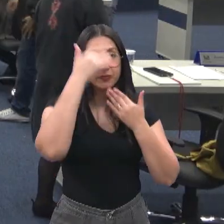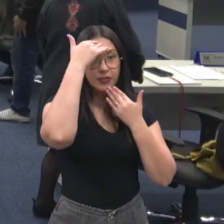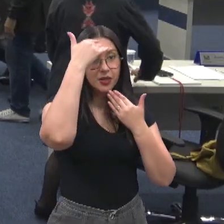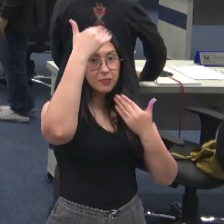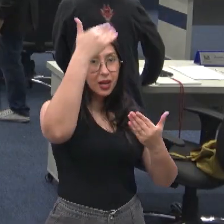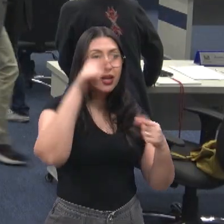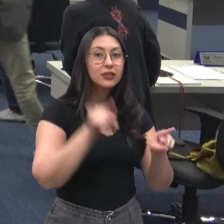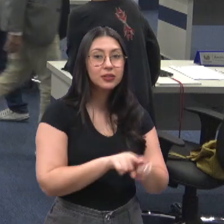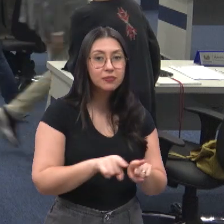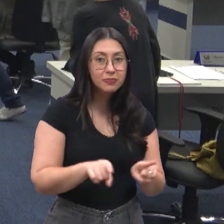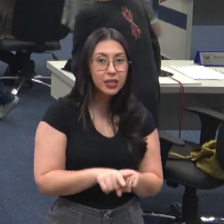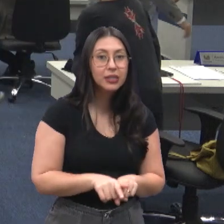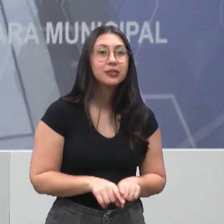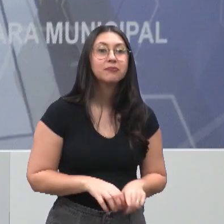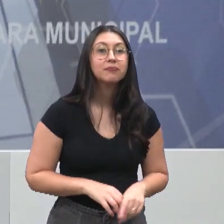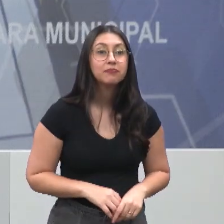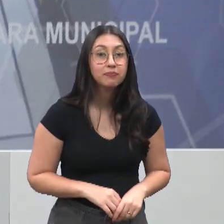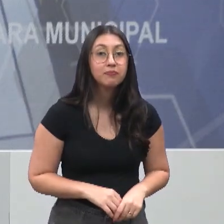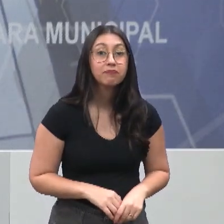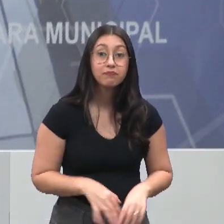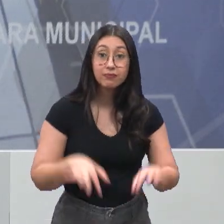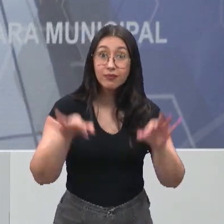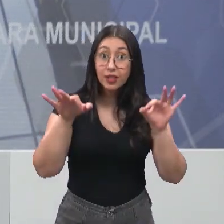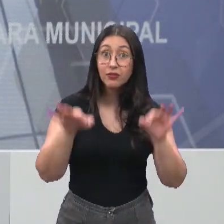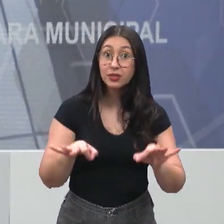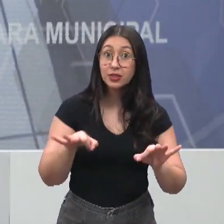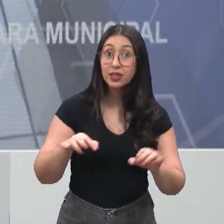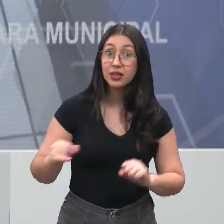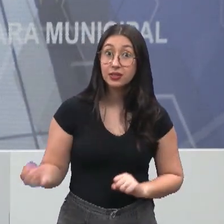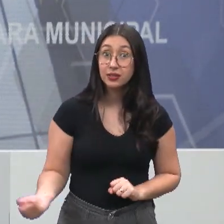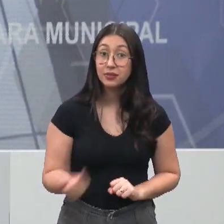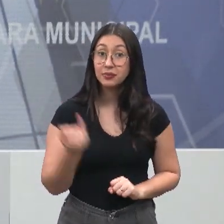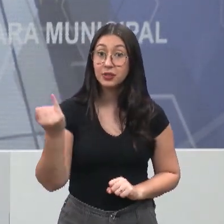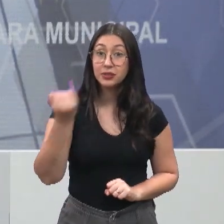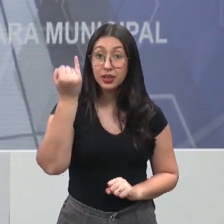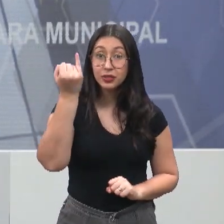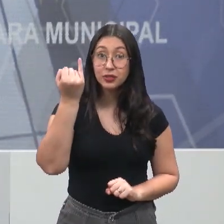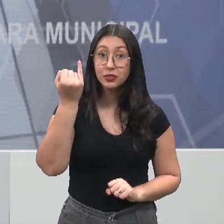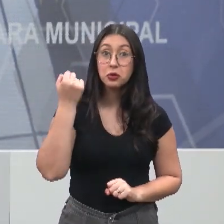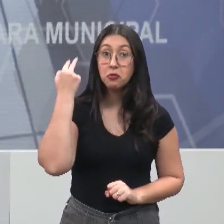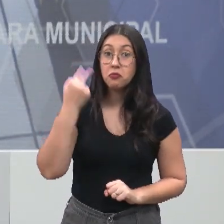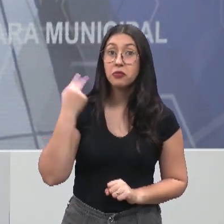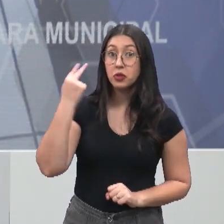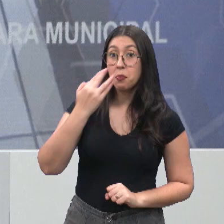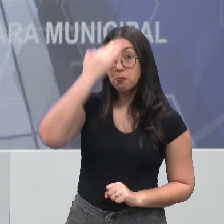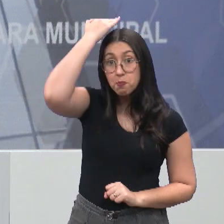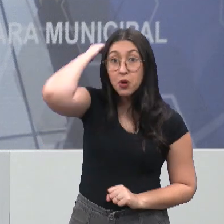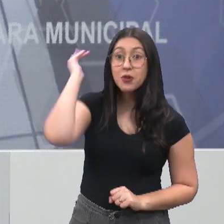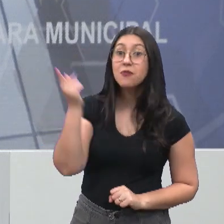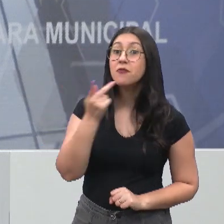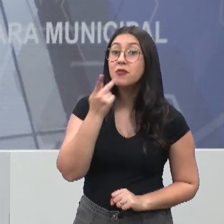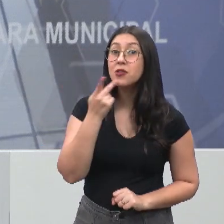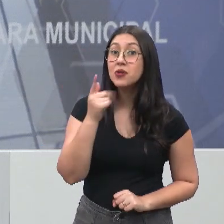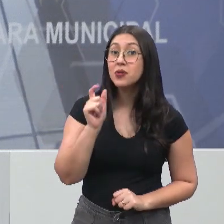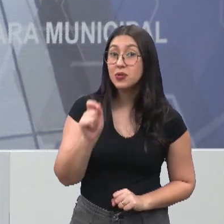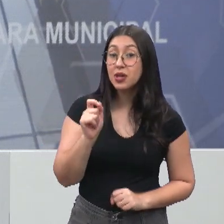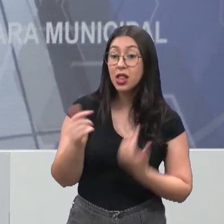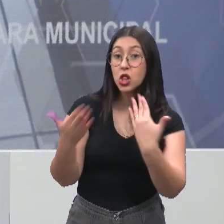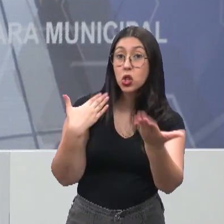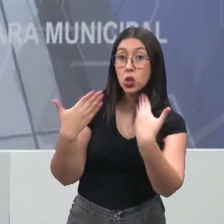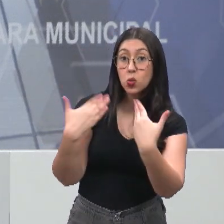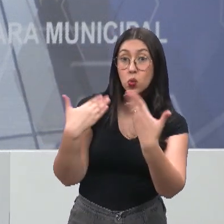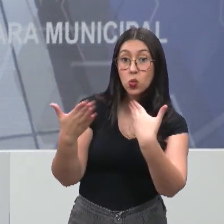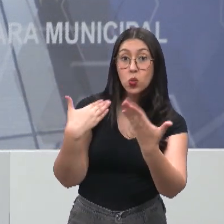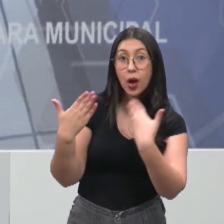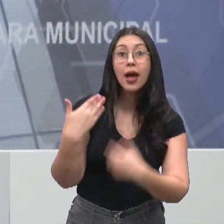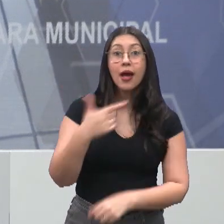pelas palavras. Com certeza é muito importante, o vereador Apolinário falou bastante também, que é a questão do diálogo, né? Eu sou